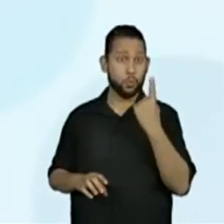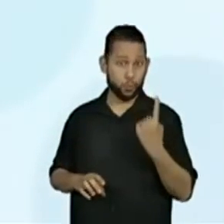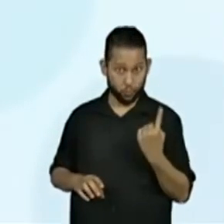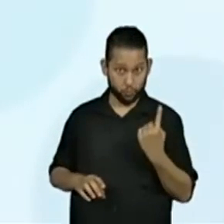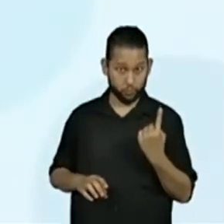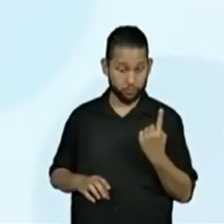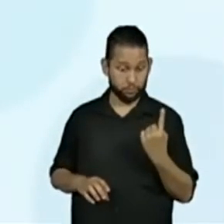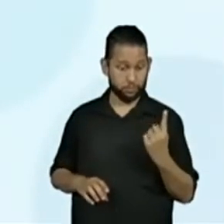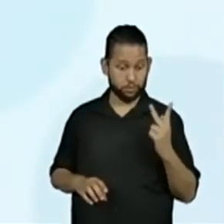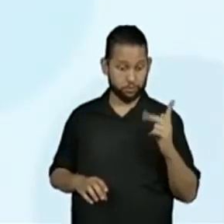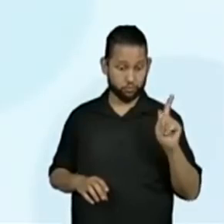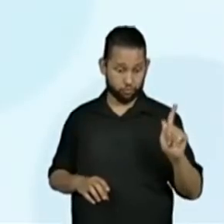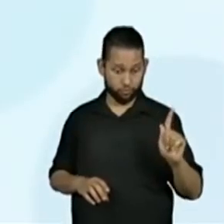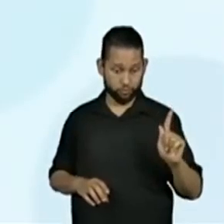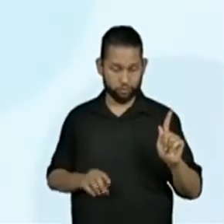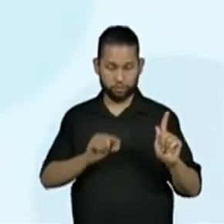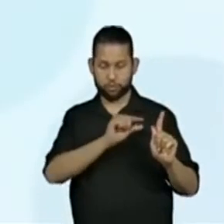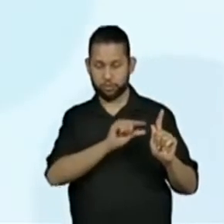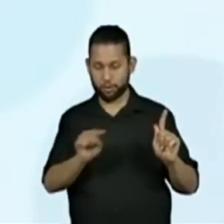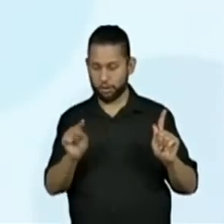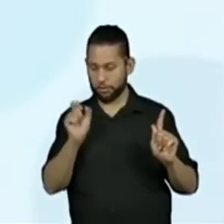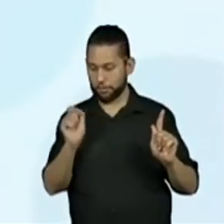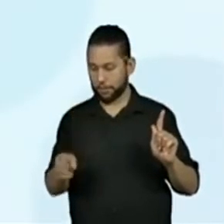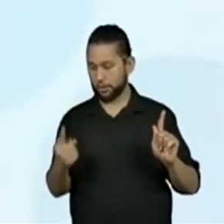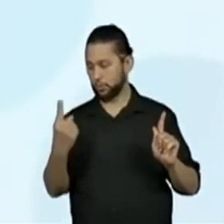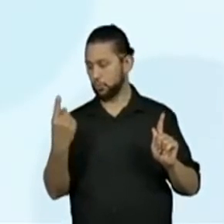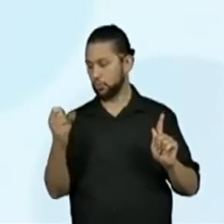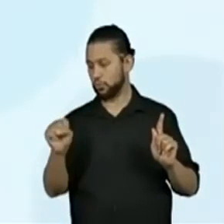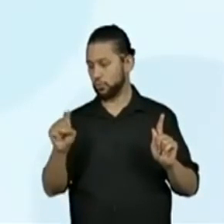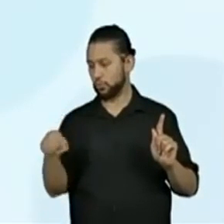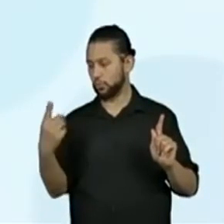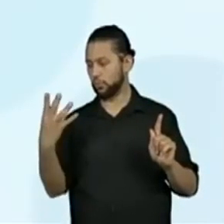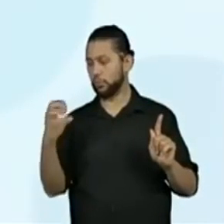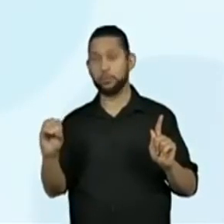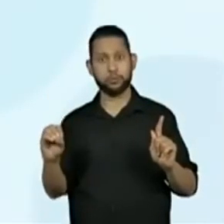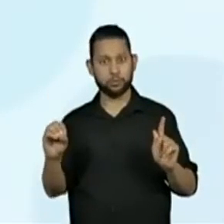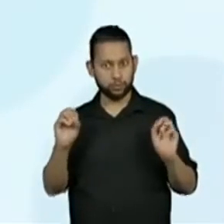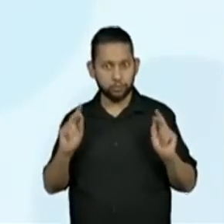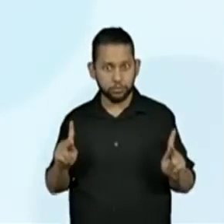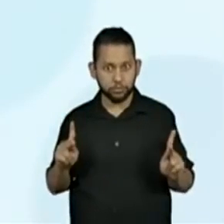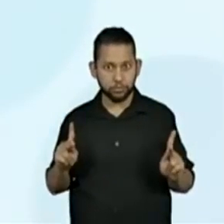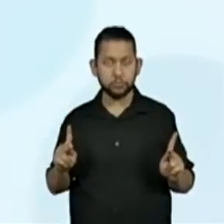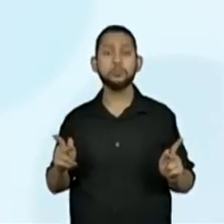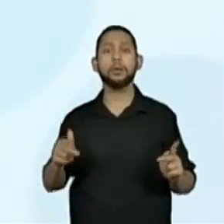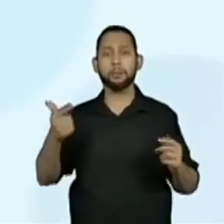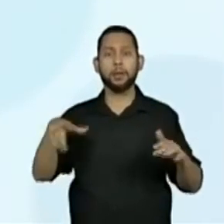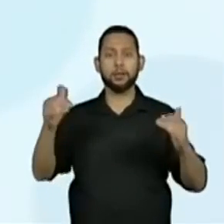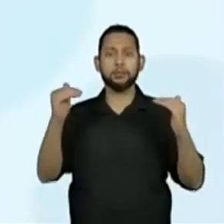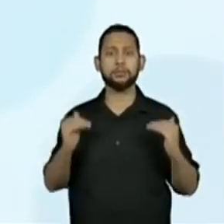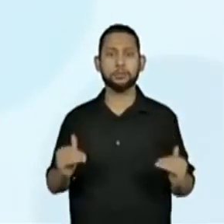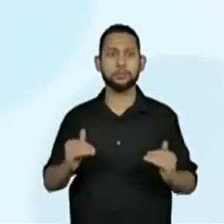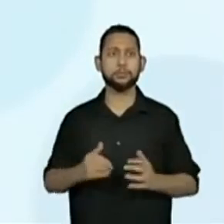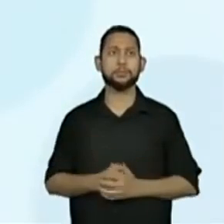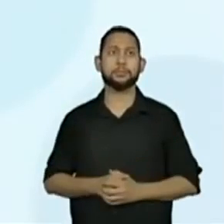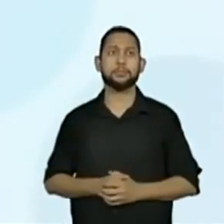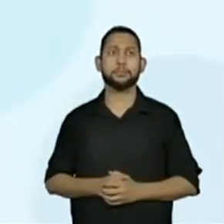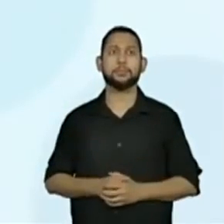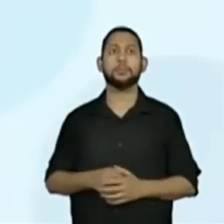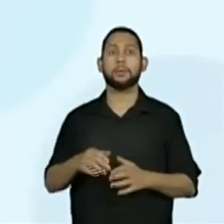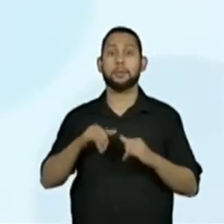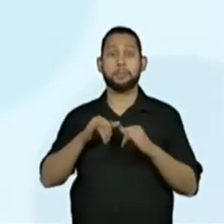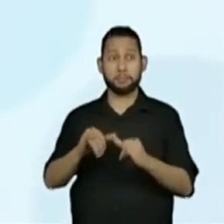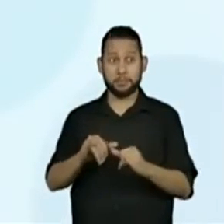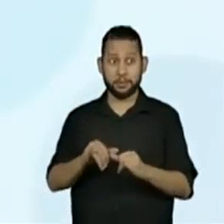calabresa custa 18:40 a gente já viu isso próximo parado no